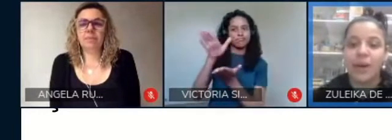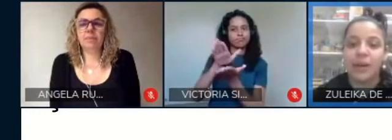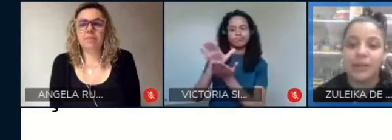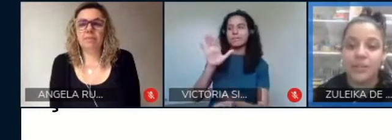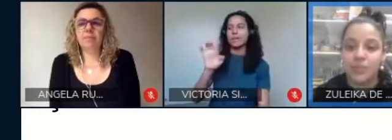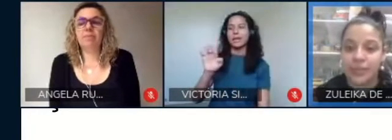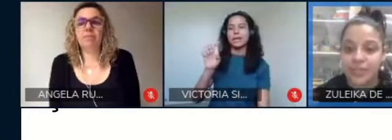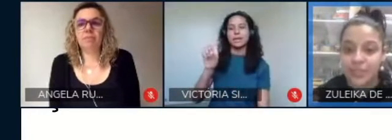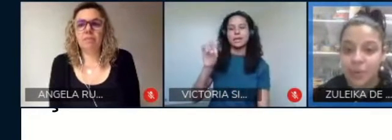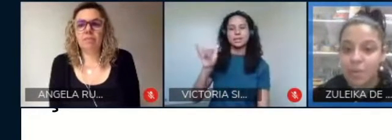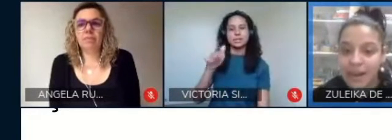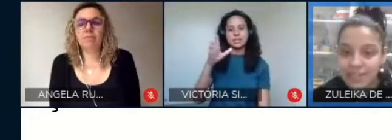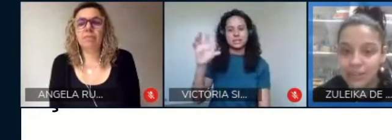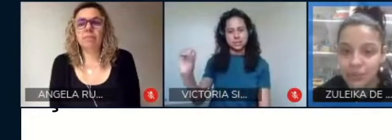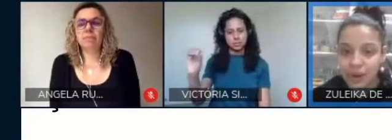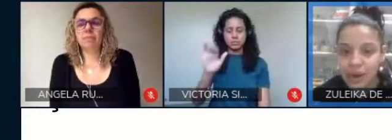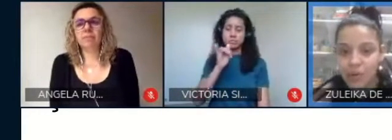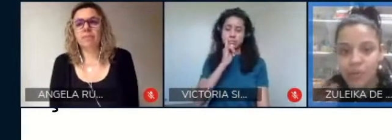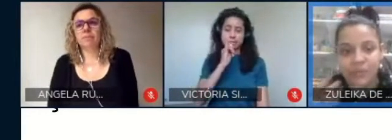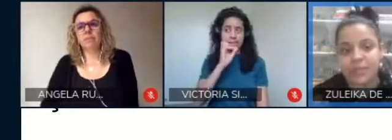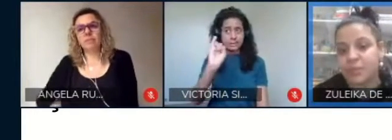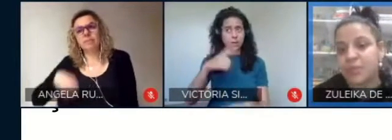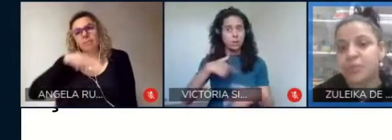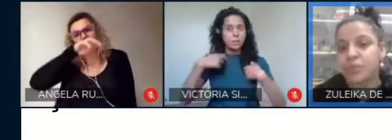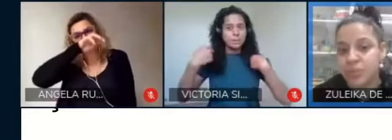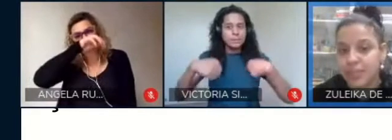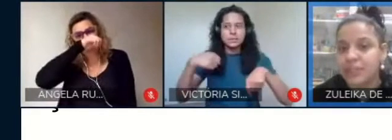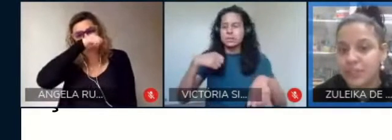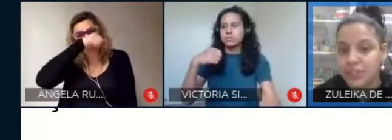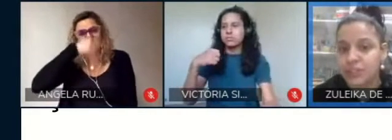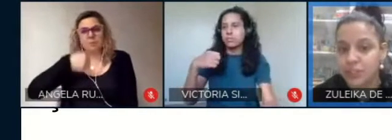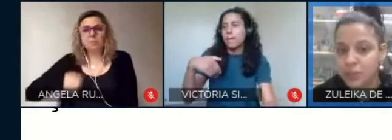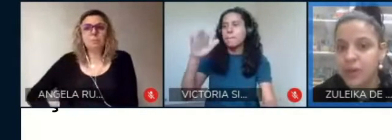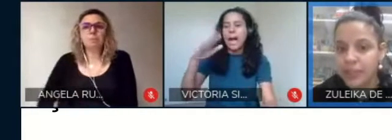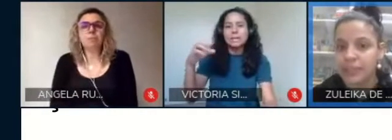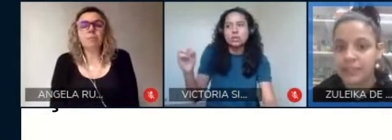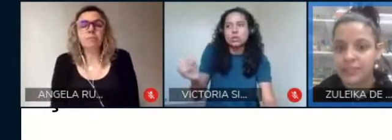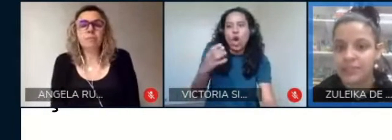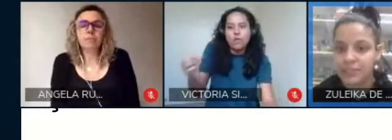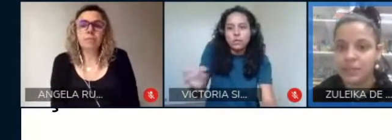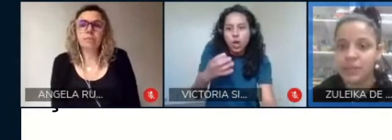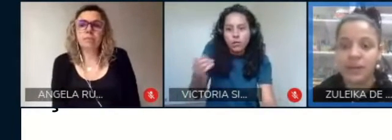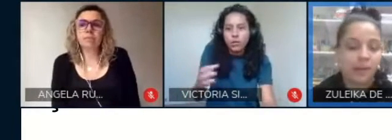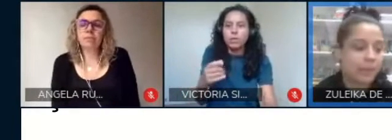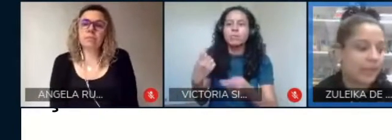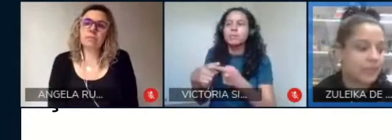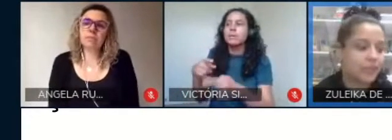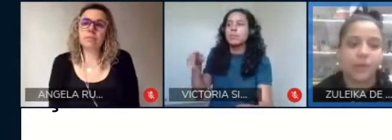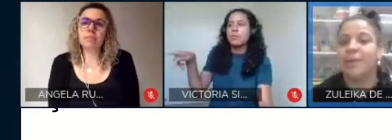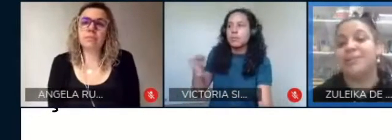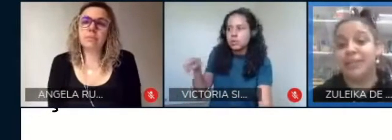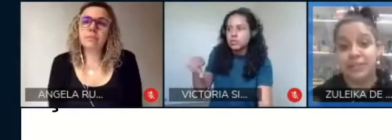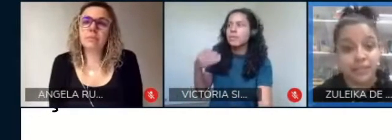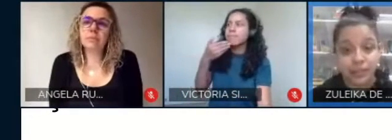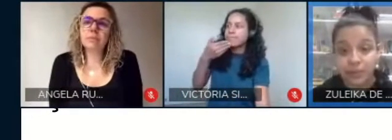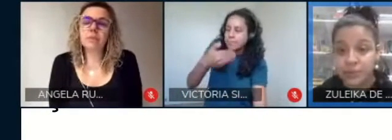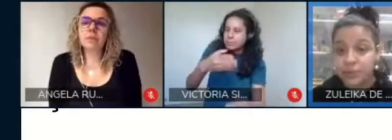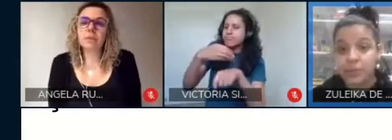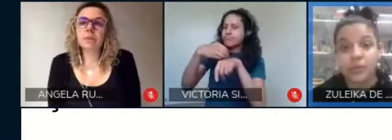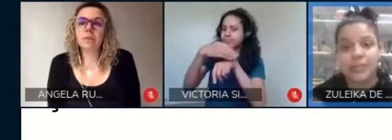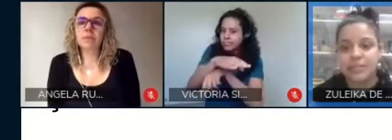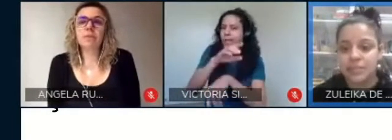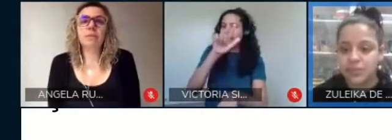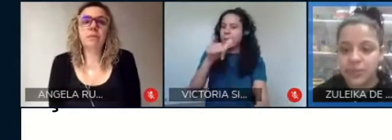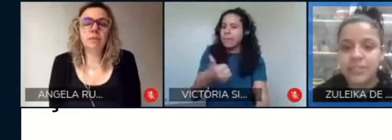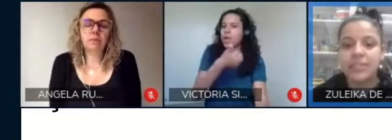do material na sua edição mais atual, por exemplo, se o docente indicou a 5ª edição, né, indicou a